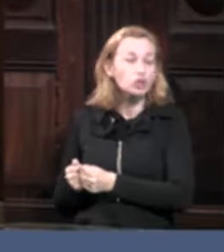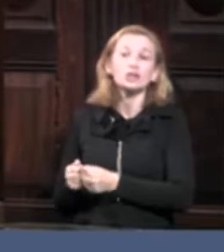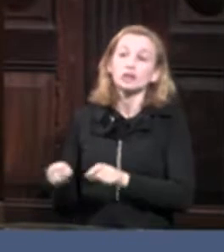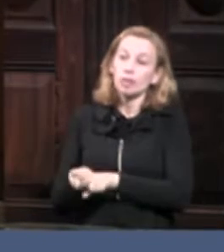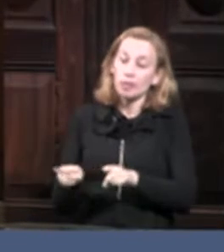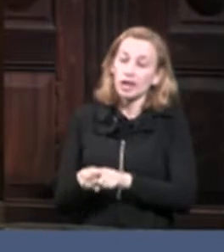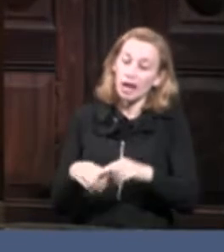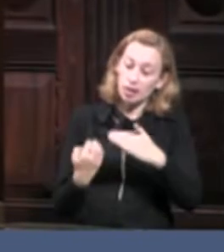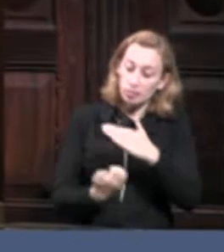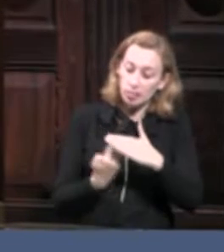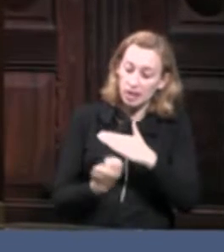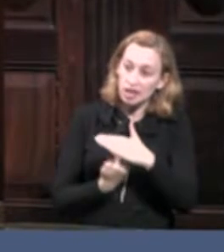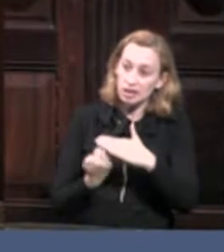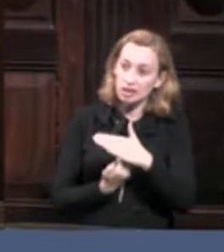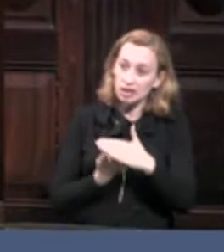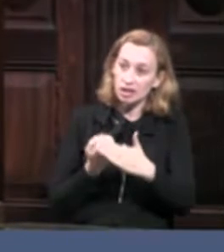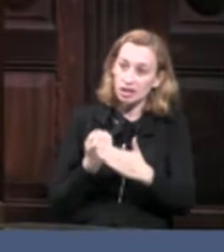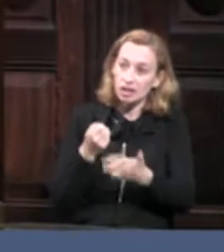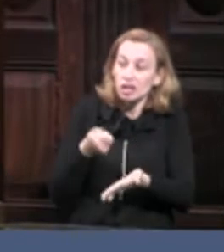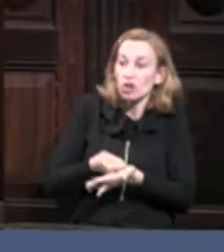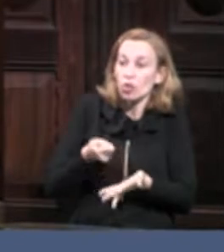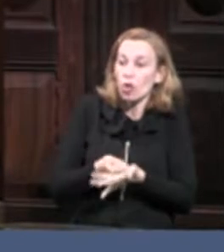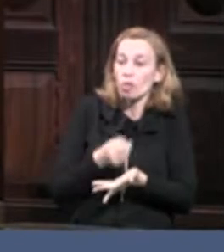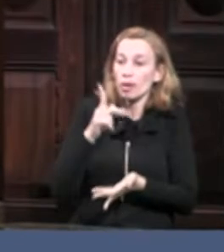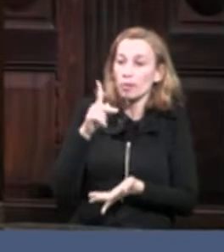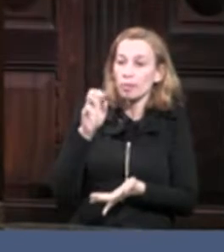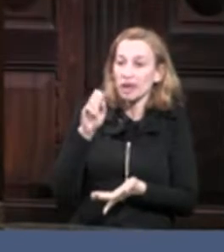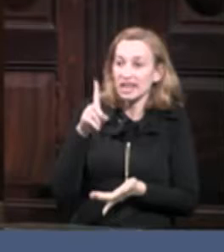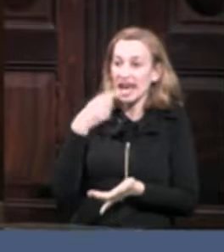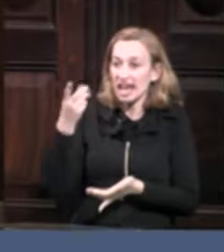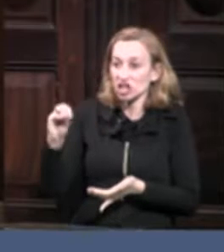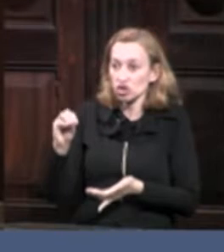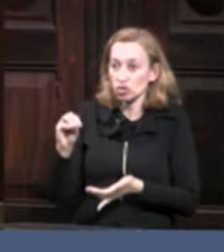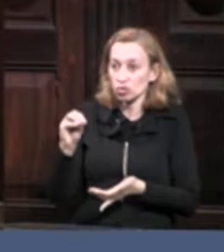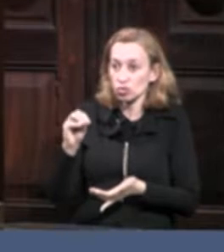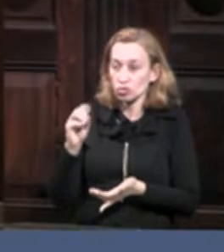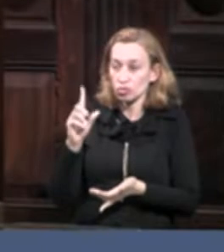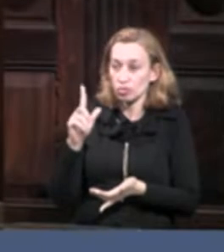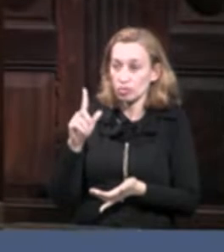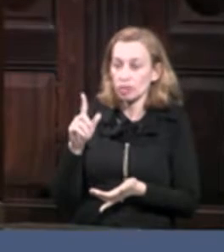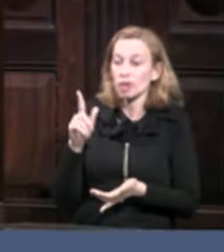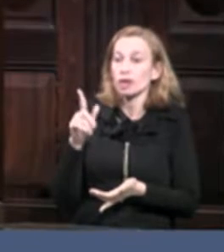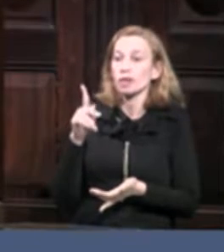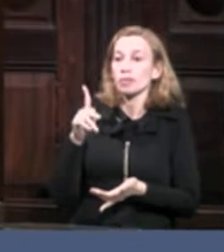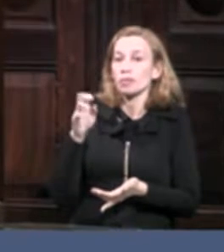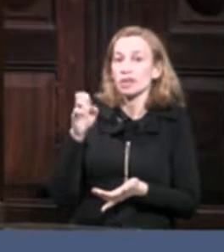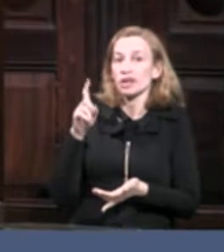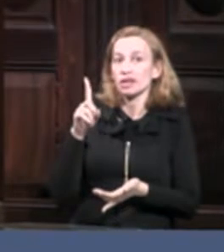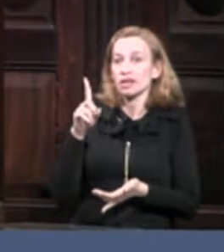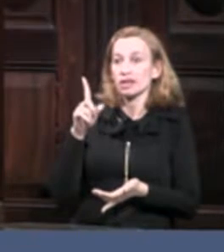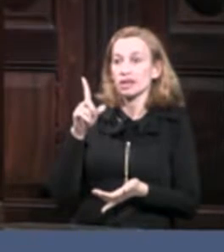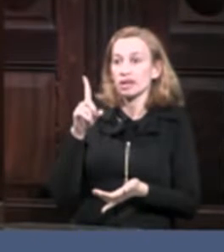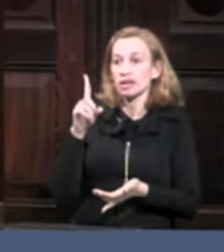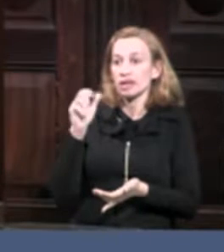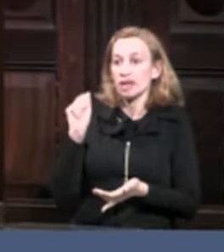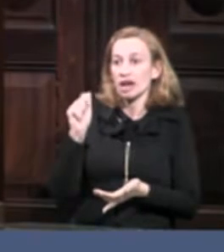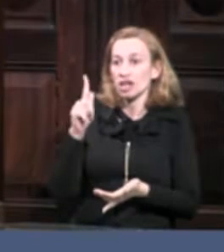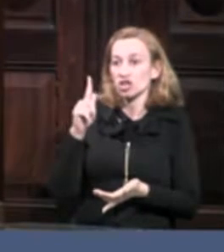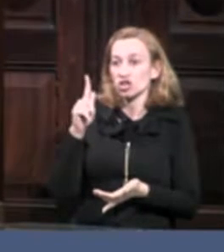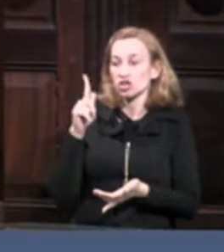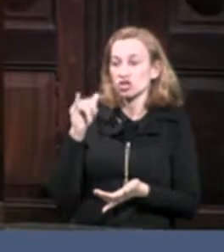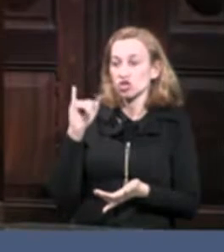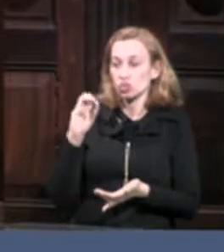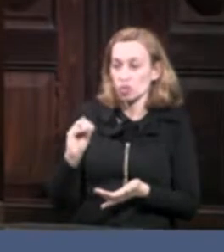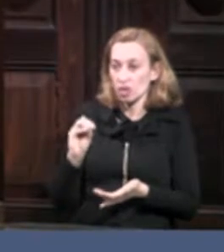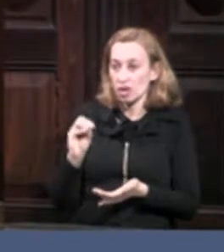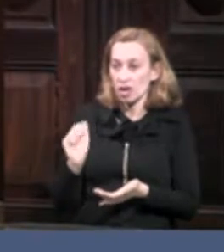pedágio, podem ser perfeitamente exploradoras do transporte de barcas. A Secretaria